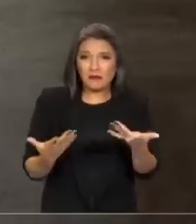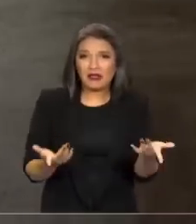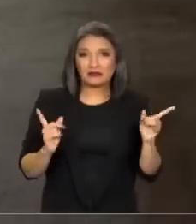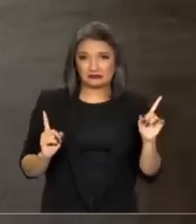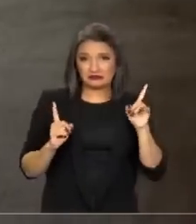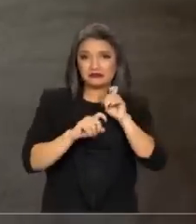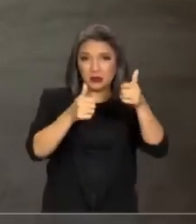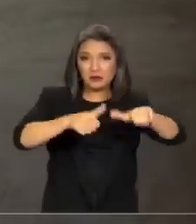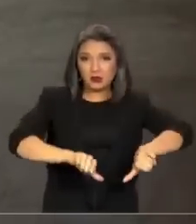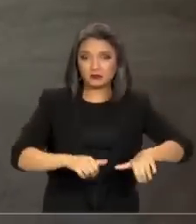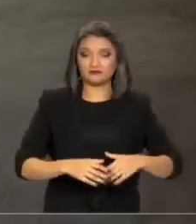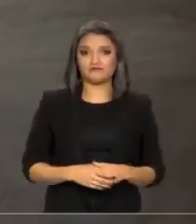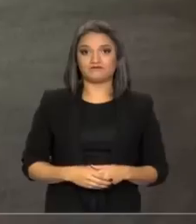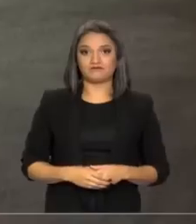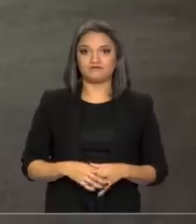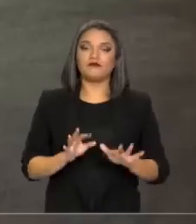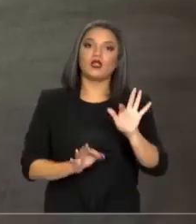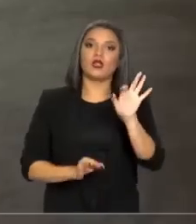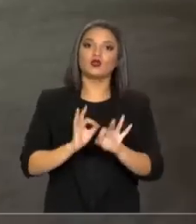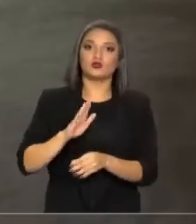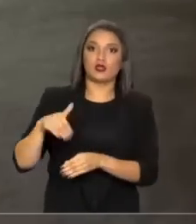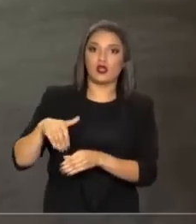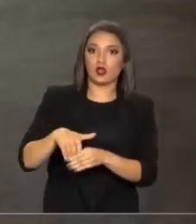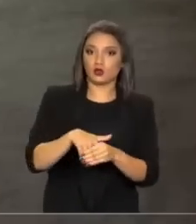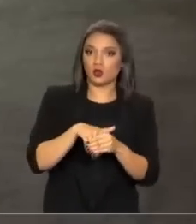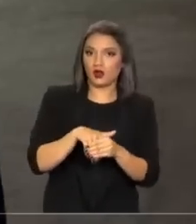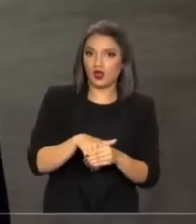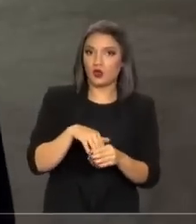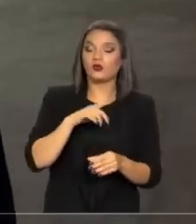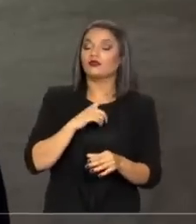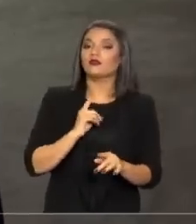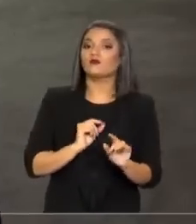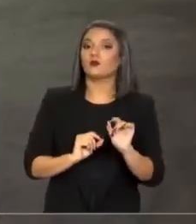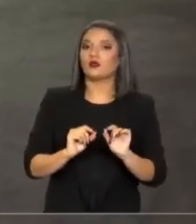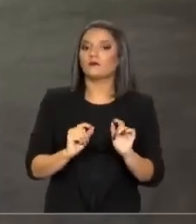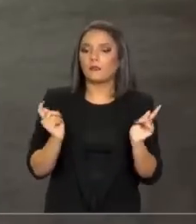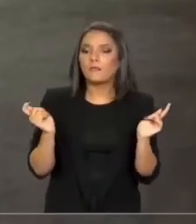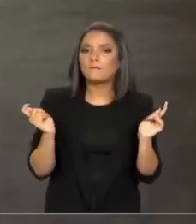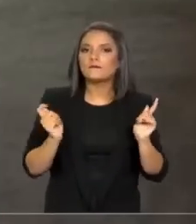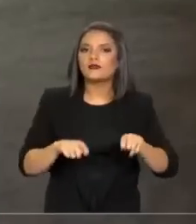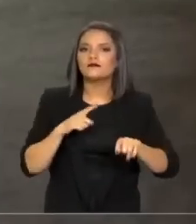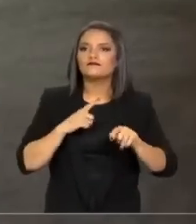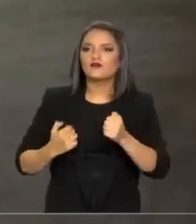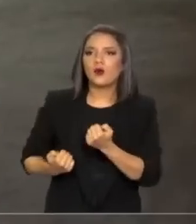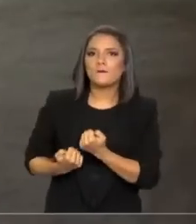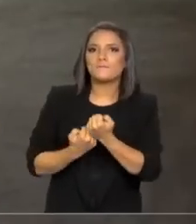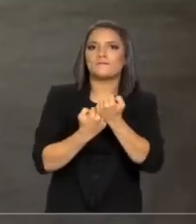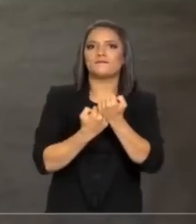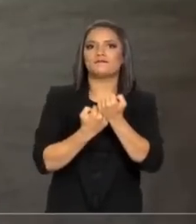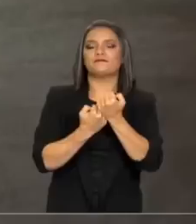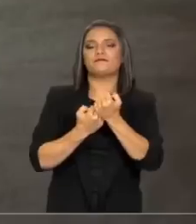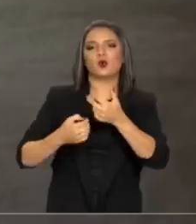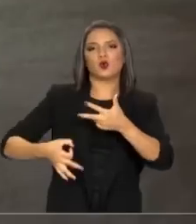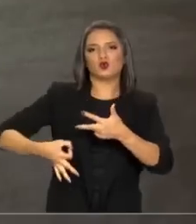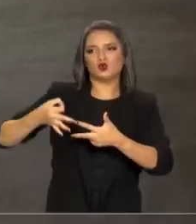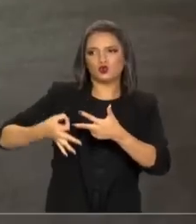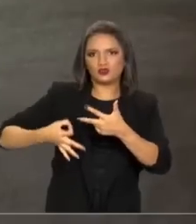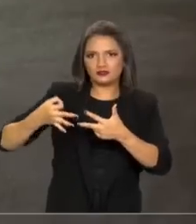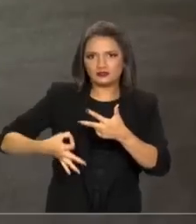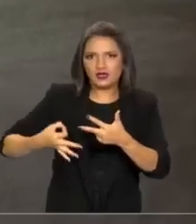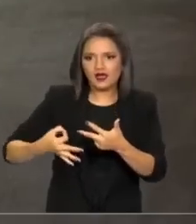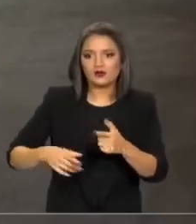eleitoral sobre a justiça eleitoral soube com integral apoio de todo o poder judiciário